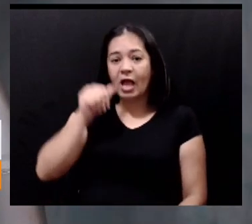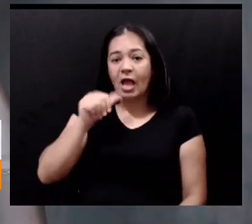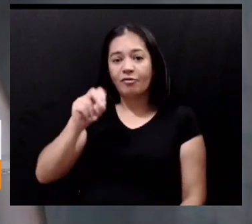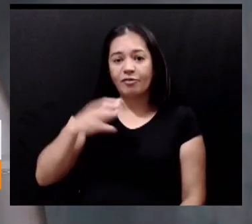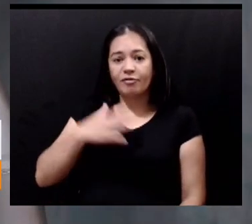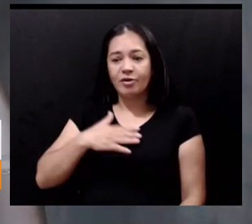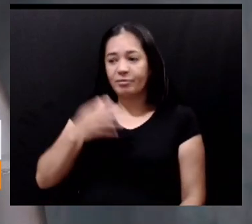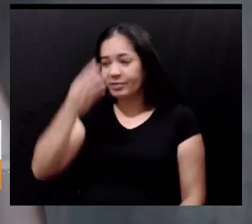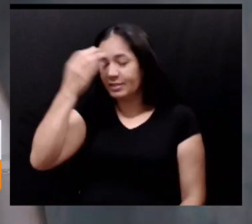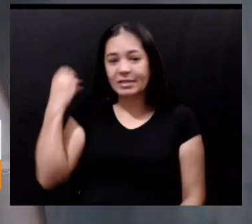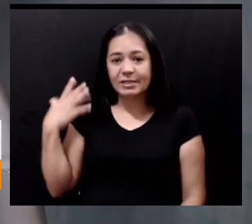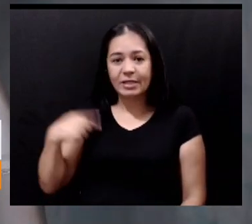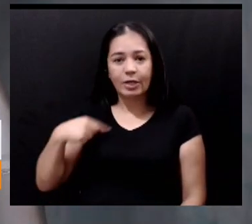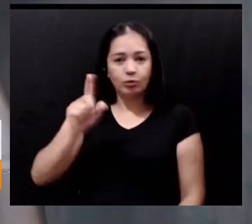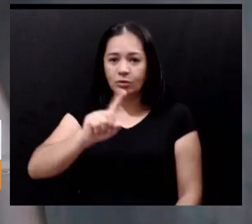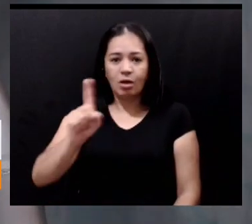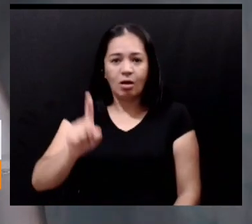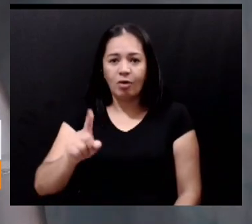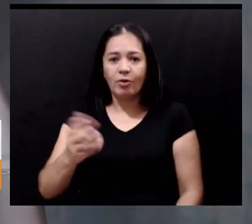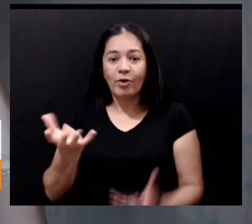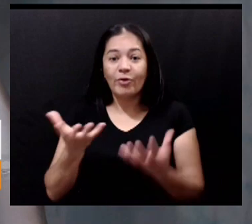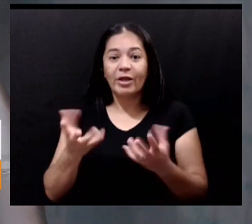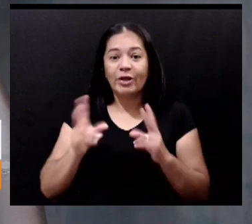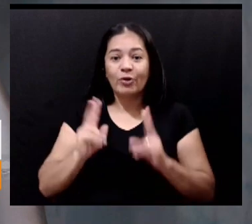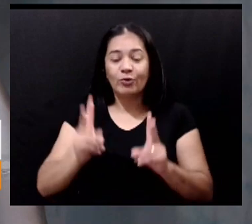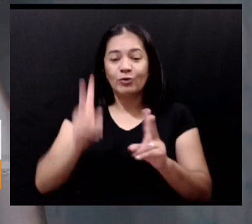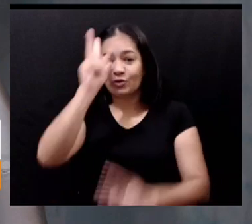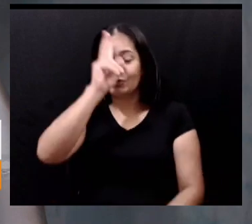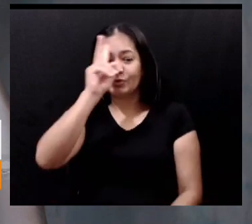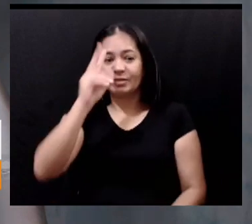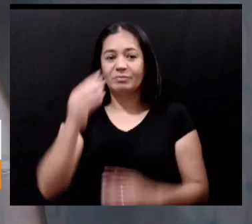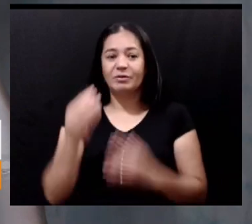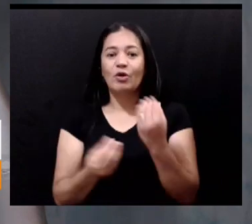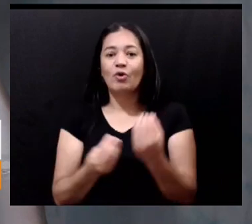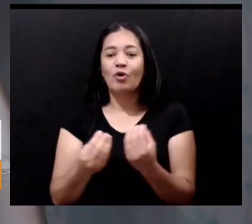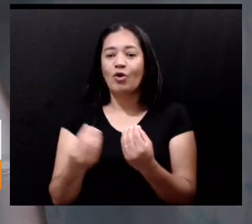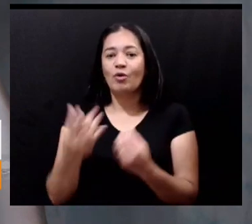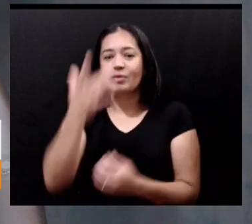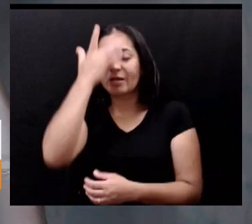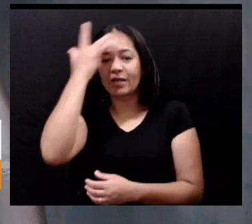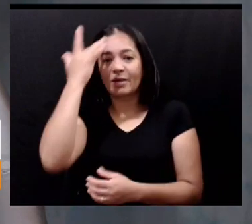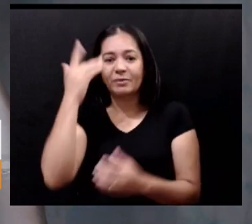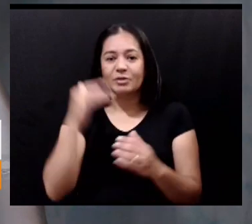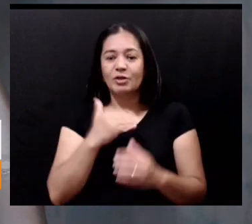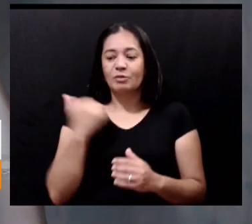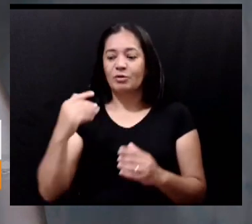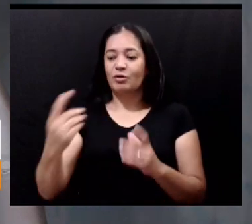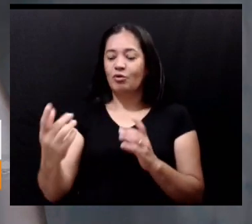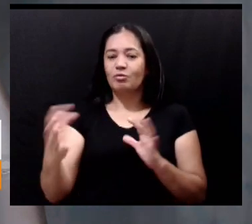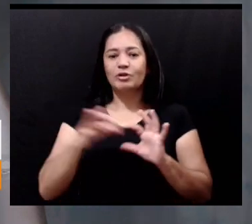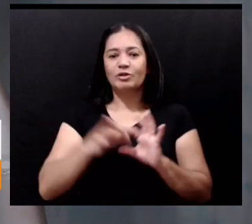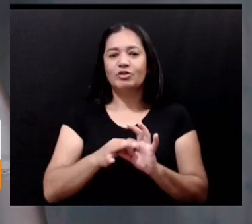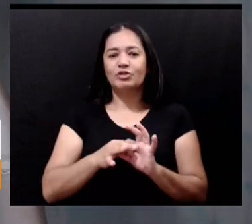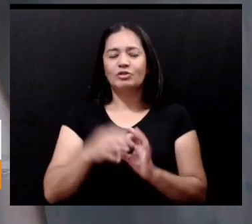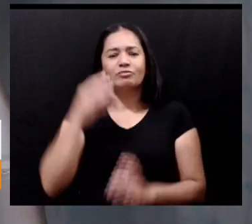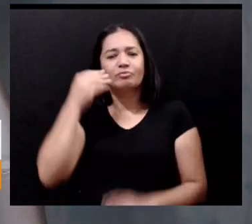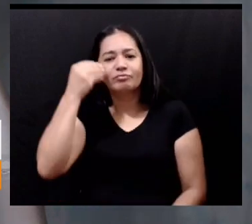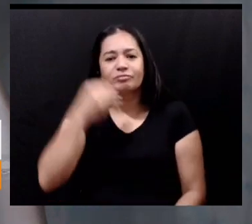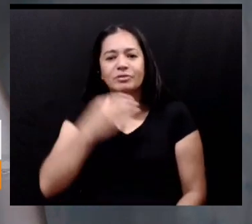de como que eu integro essa pessoa na minha experiência. Como eu integro essa pessoa no meu dia a dia. Porque